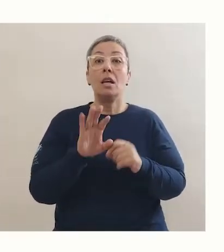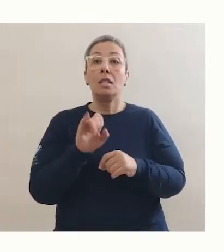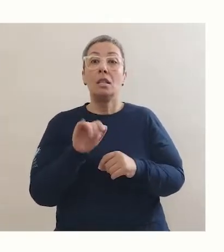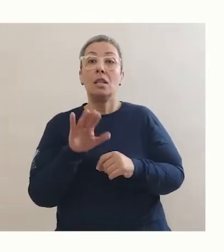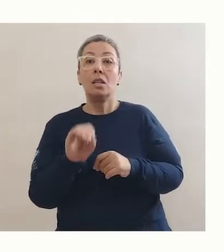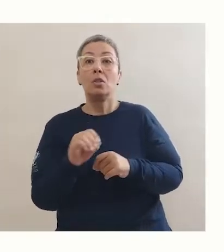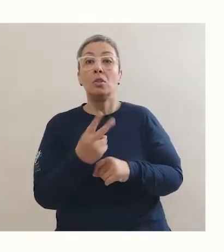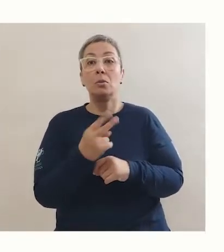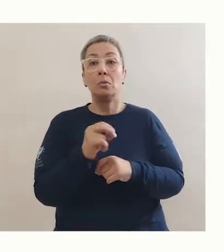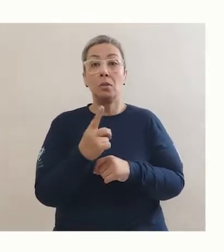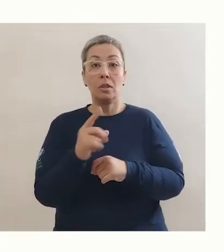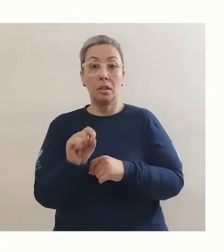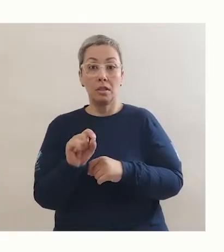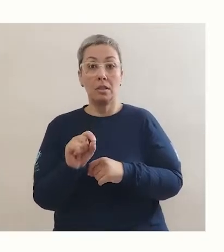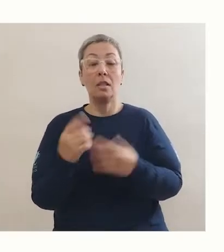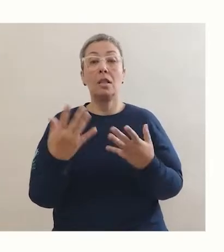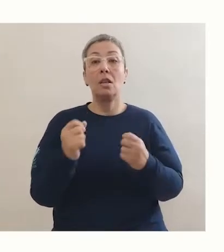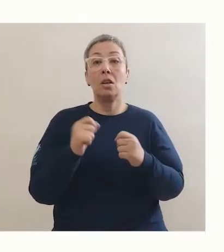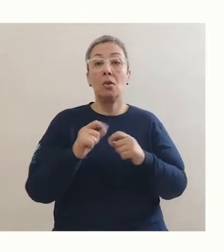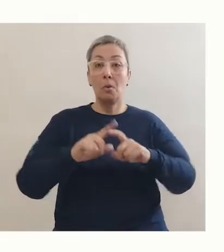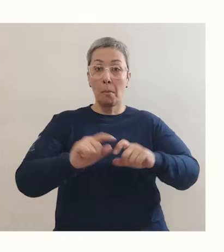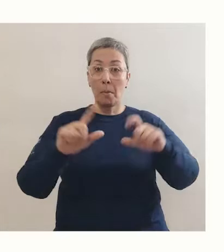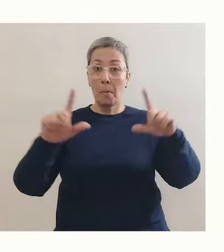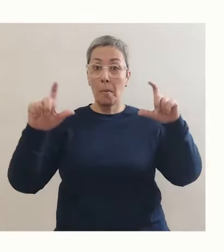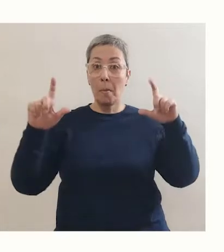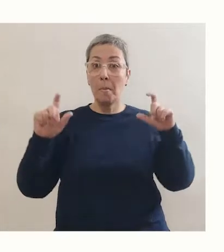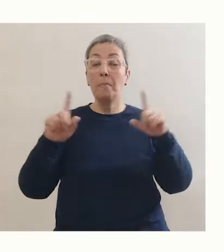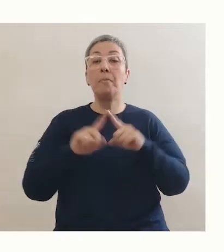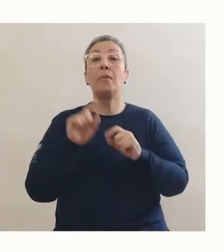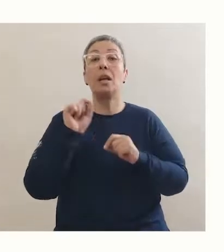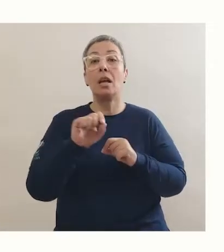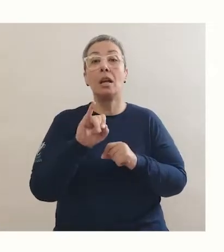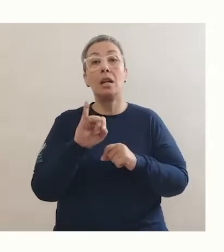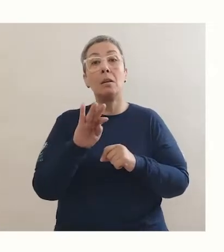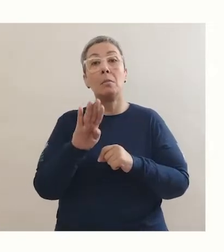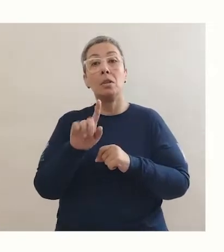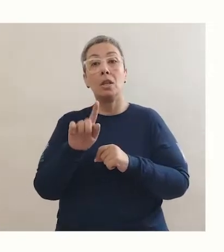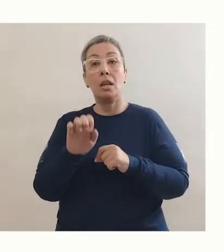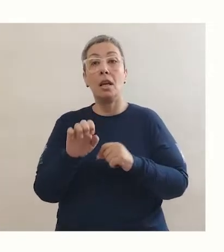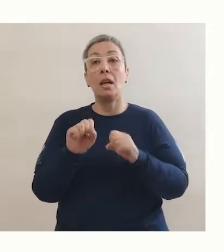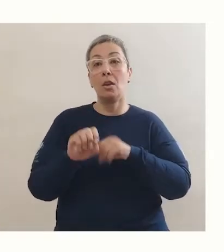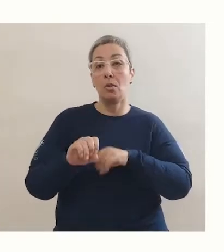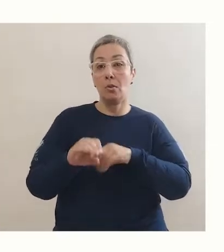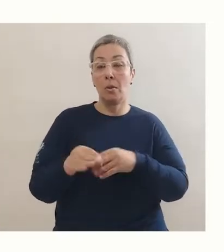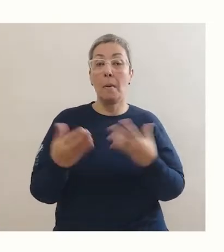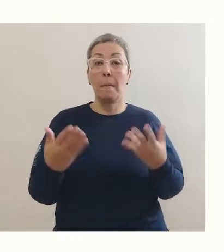29.017, São Paulo de Olivança com